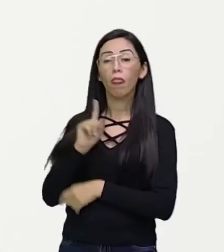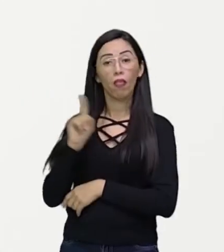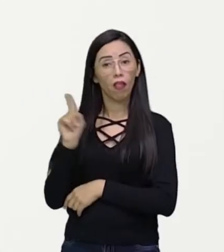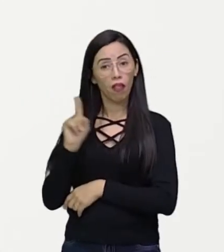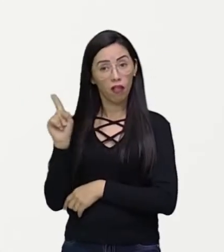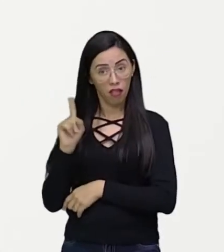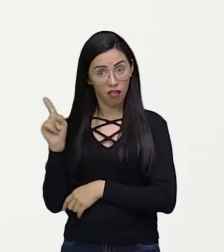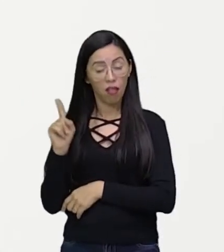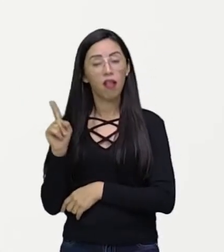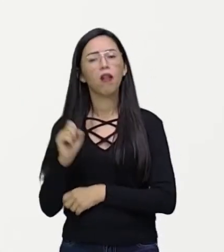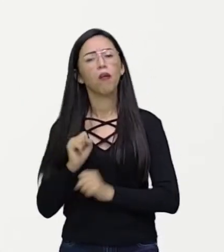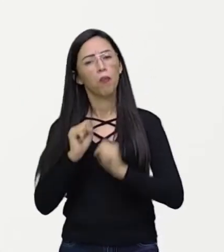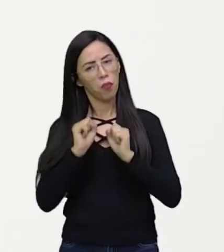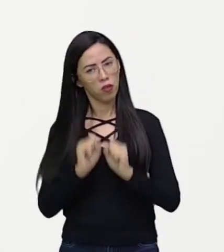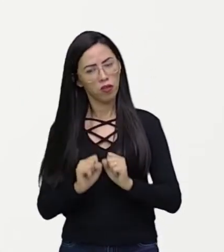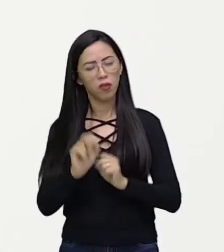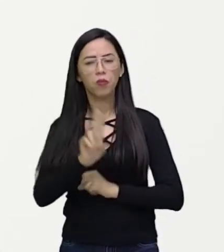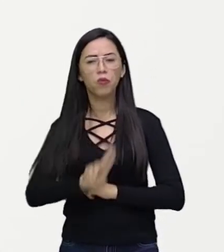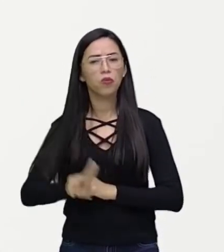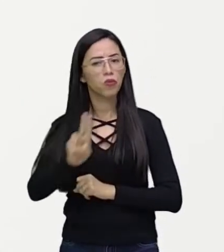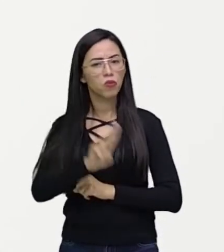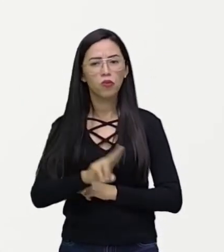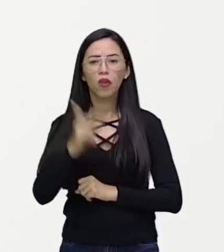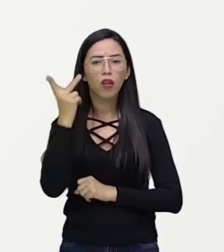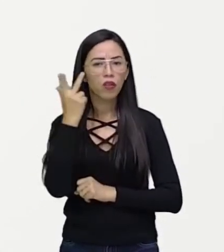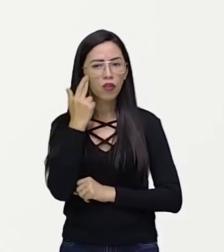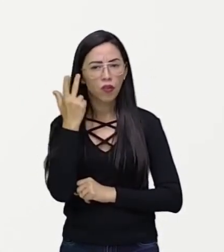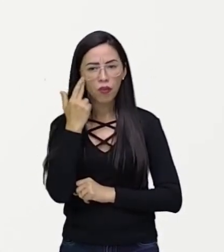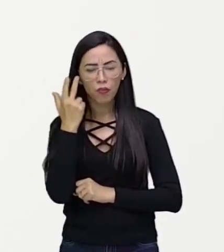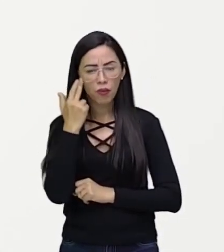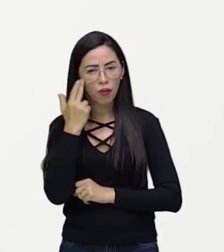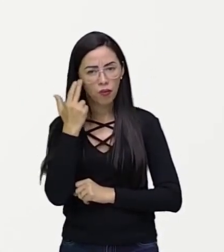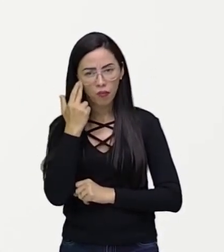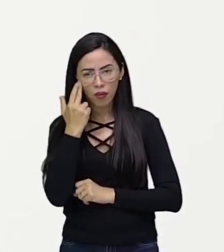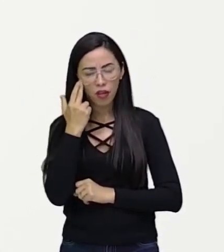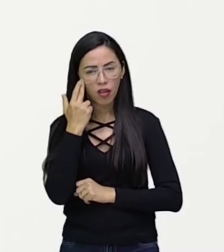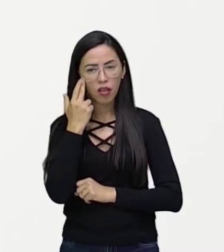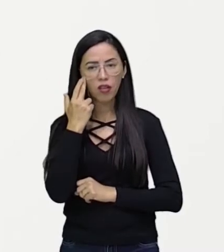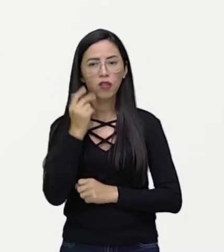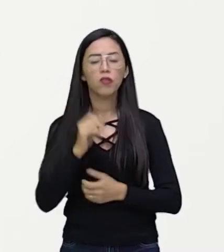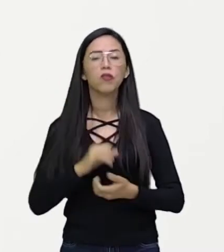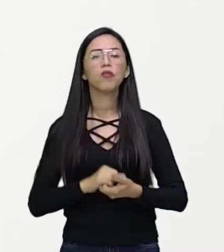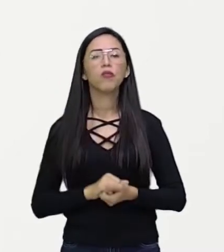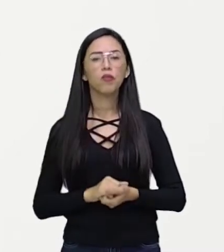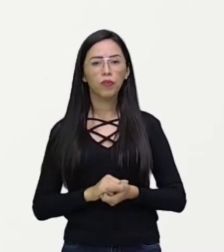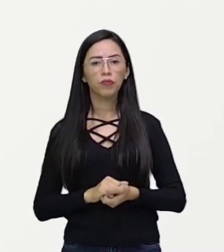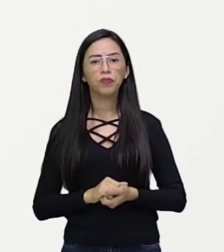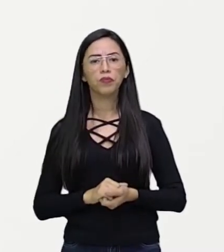instrumento convencional, para se medir,